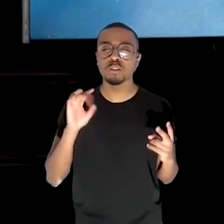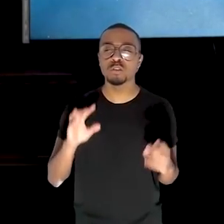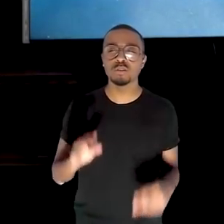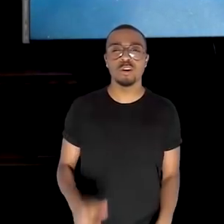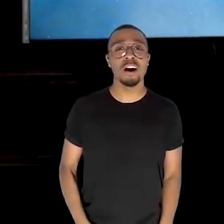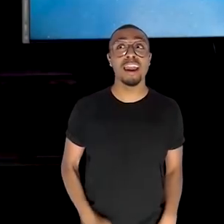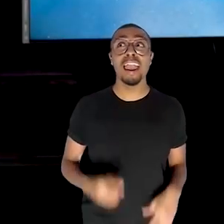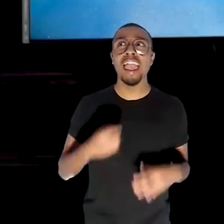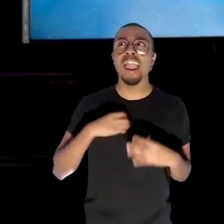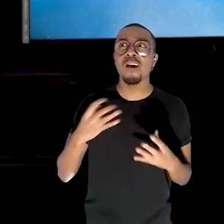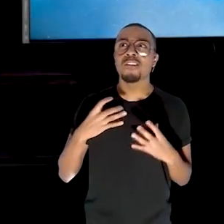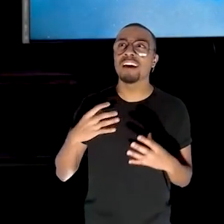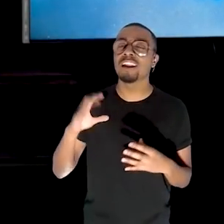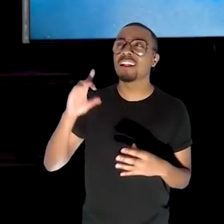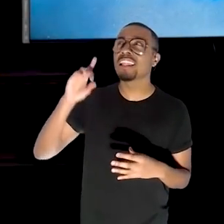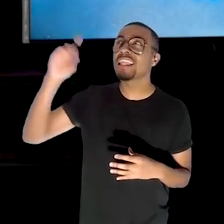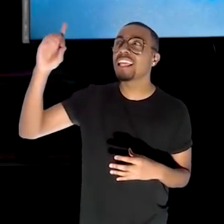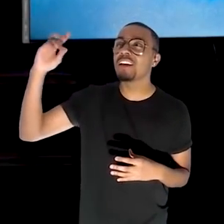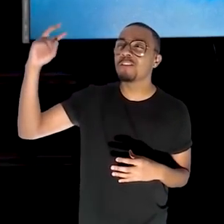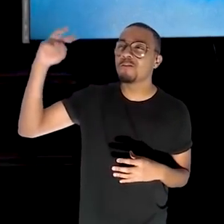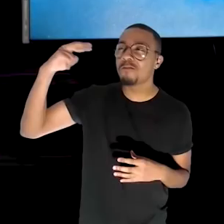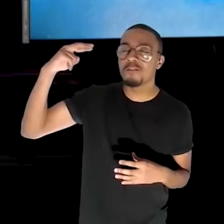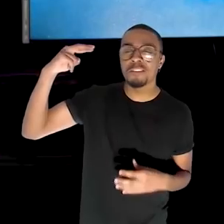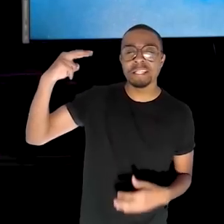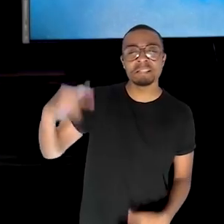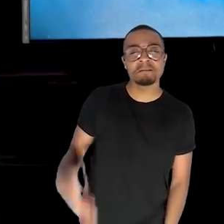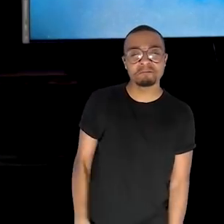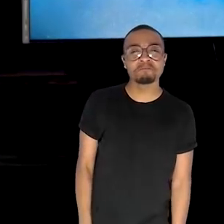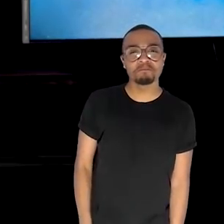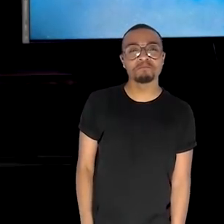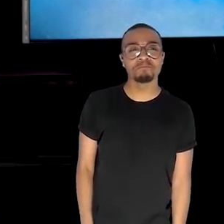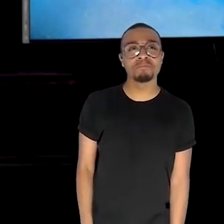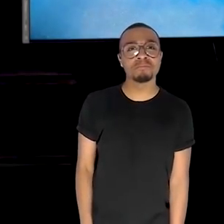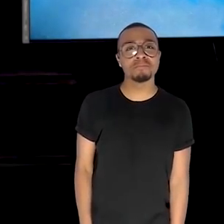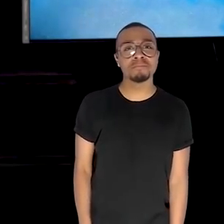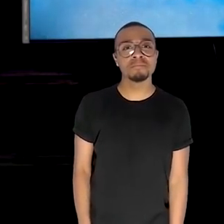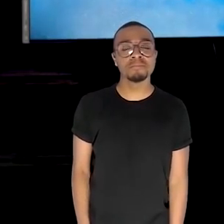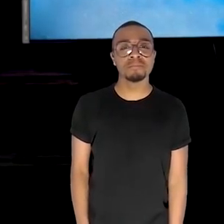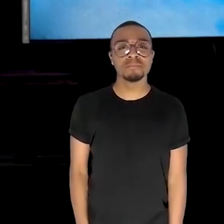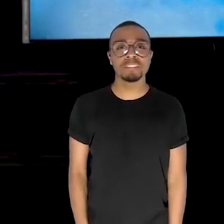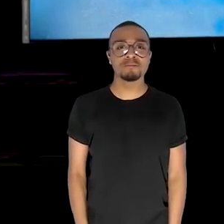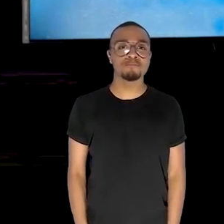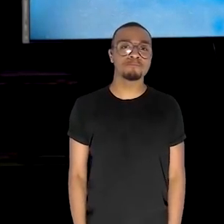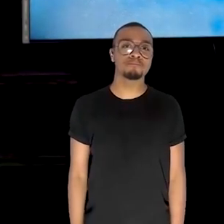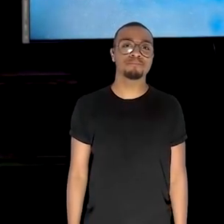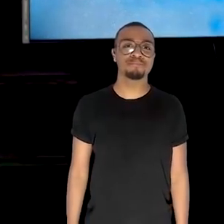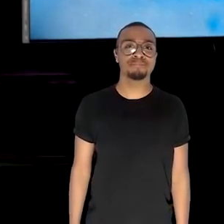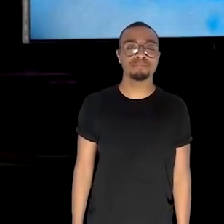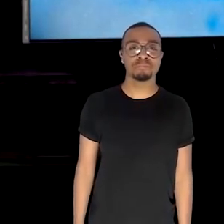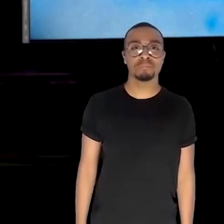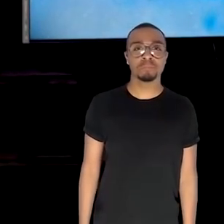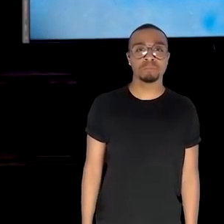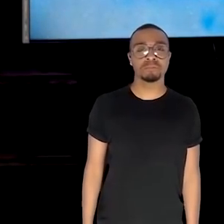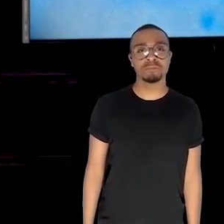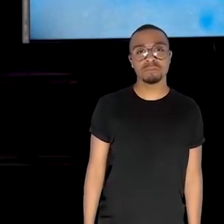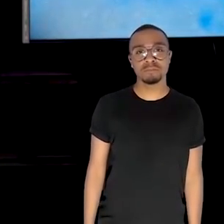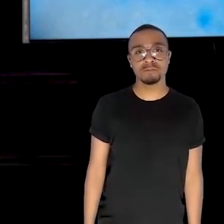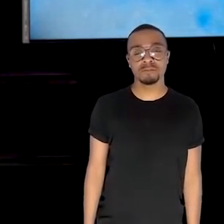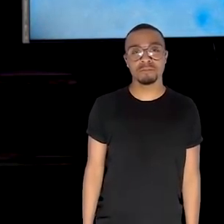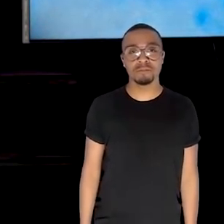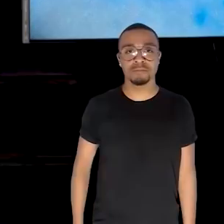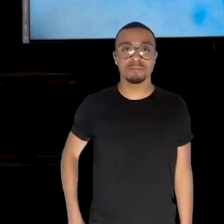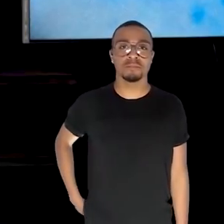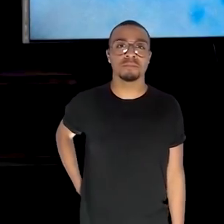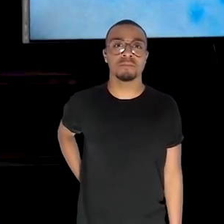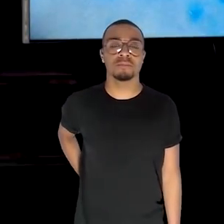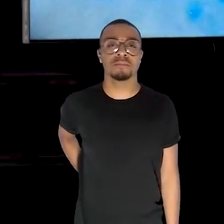problema com o secreto, com os segredos da alma, se nós vivermos com os valores de Deus e